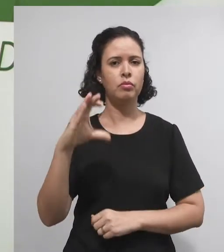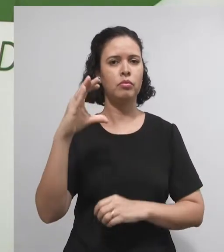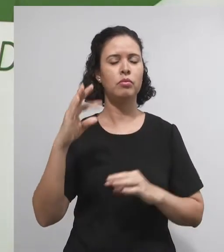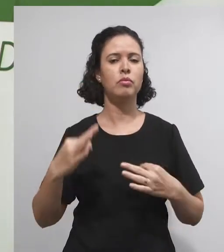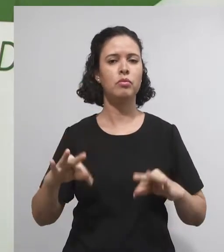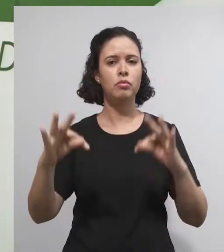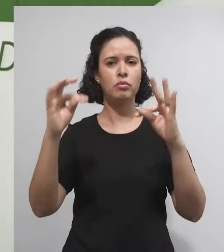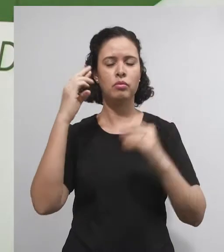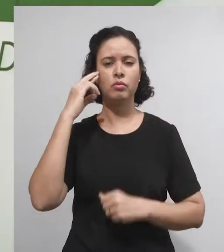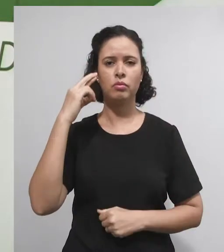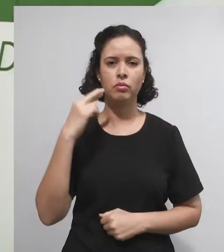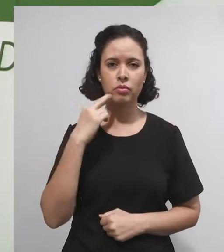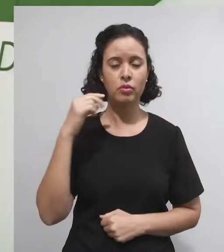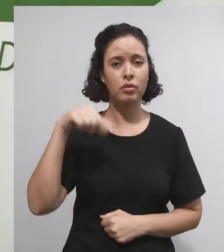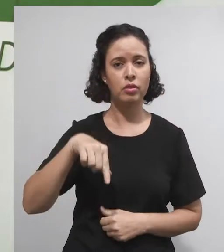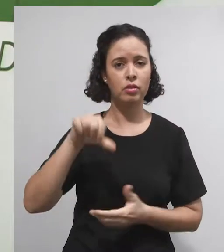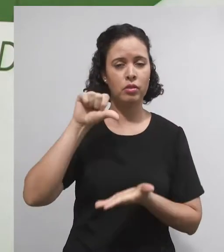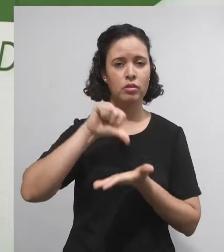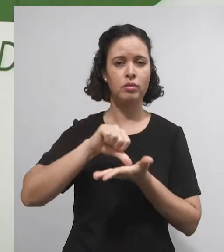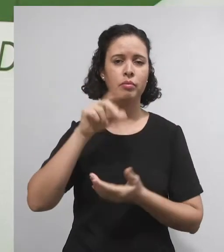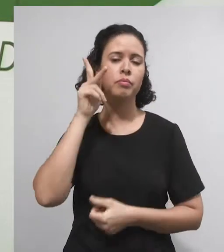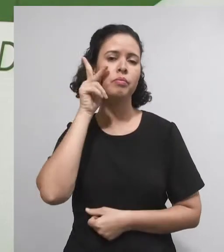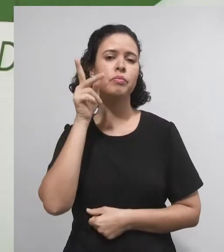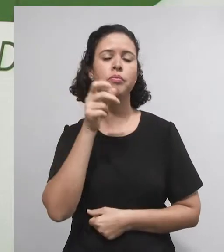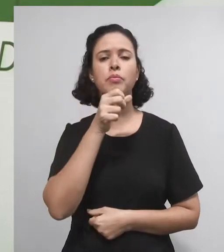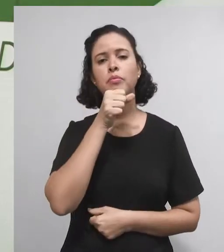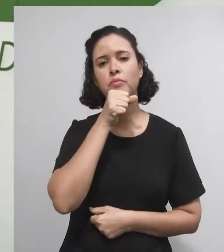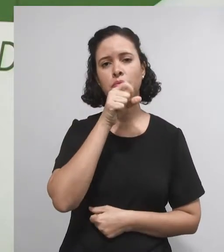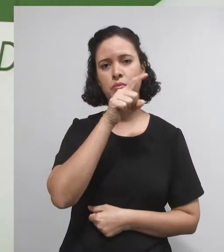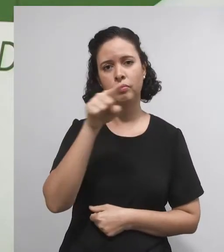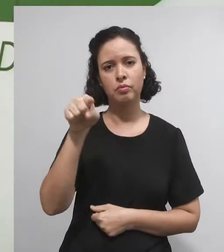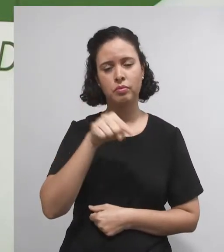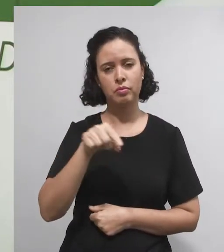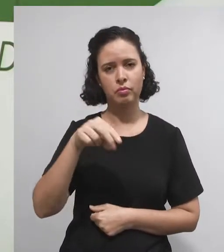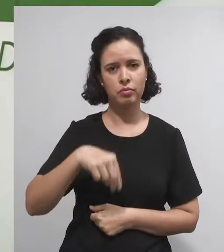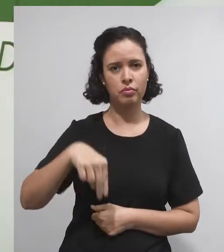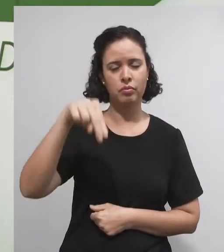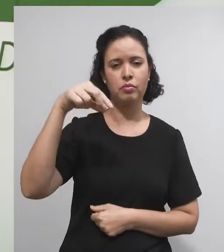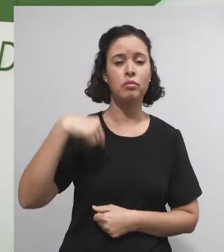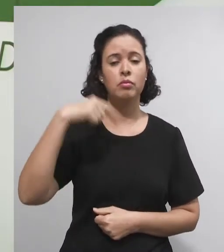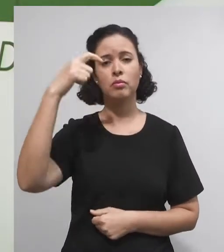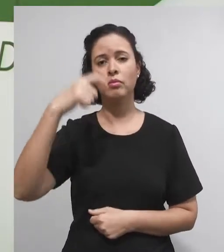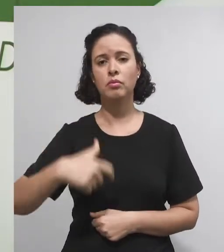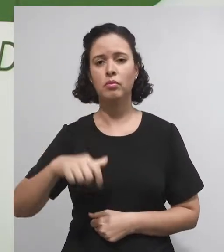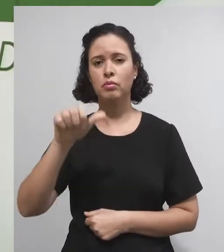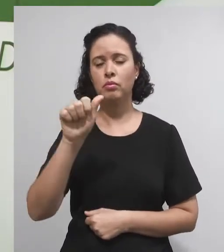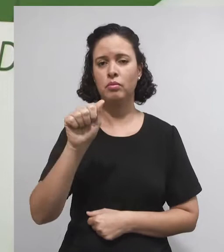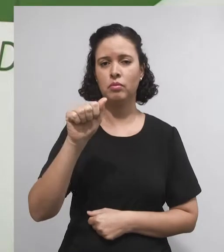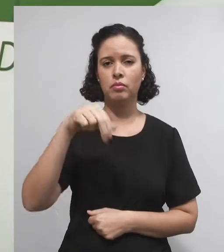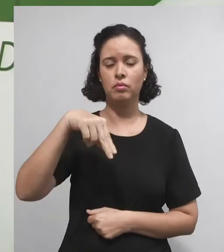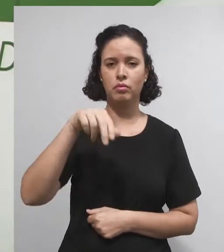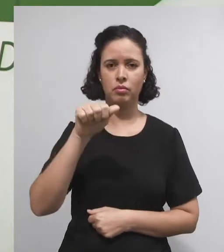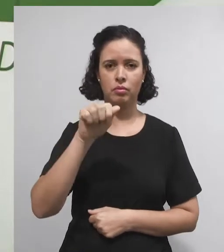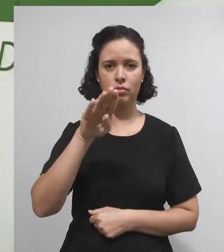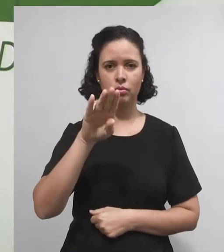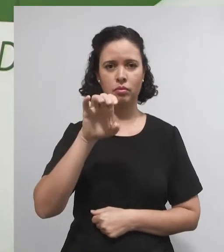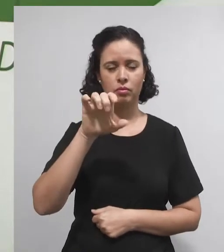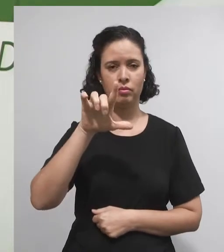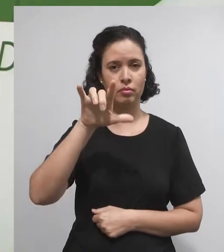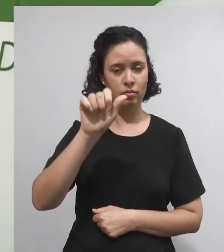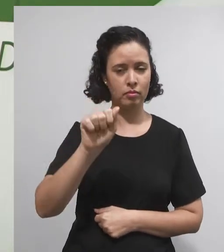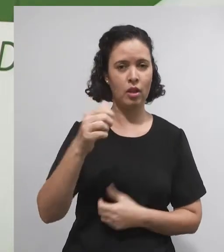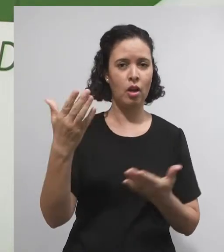Educação, Ciência e Tecnologia de Rondônia, o IFRO, Campus Porto Velho, Zona Norte. Eu sou a professora Anabela